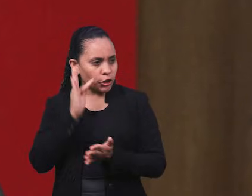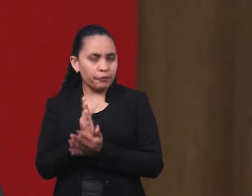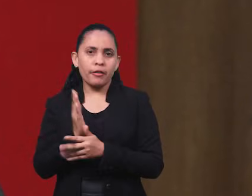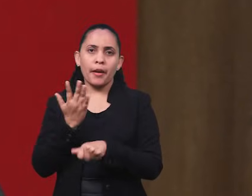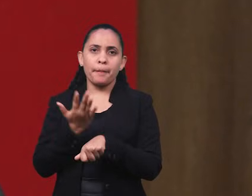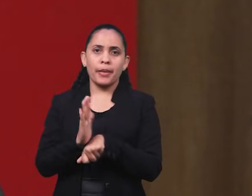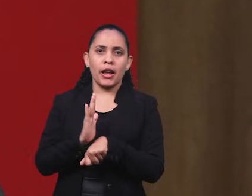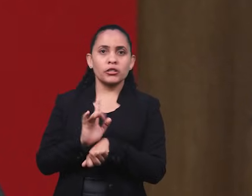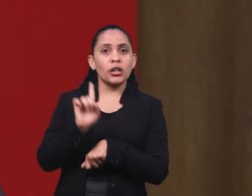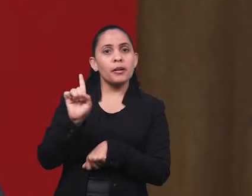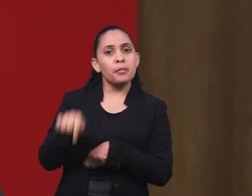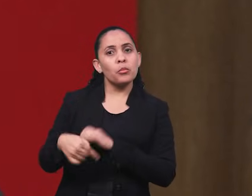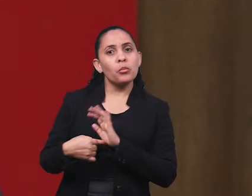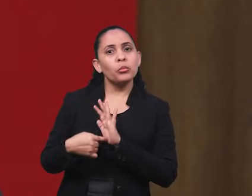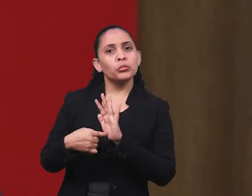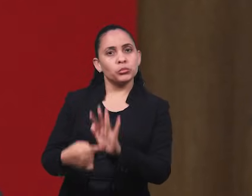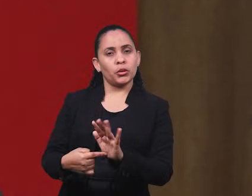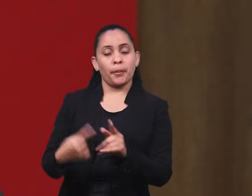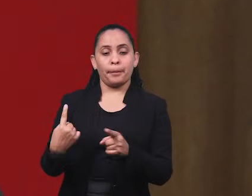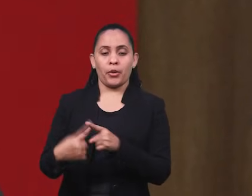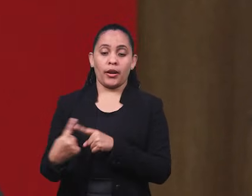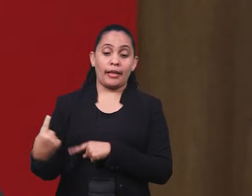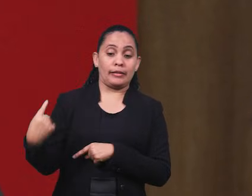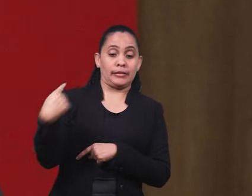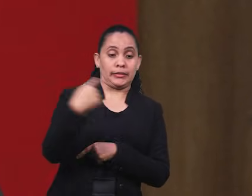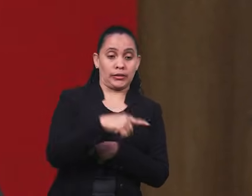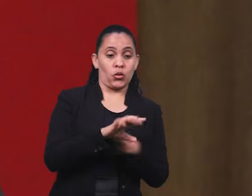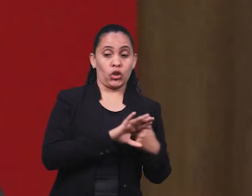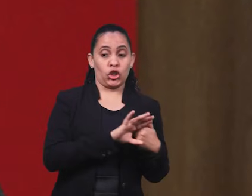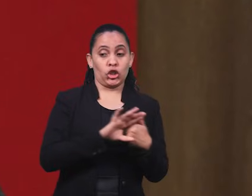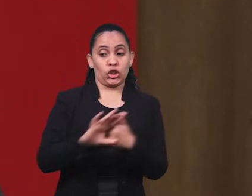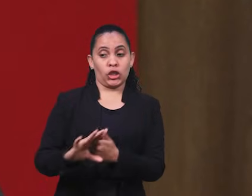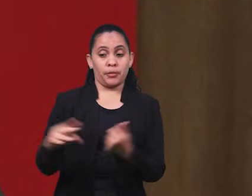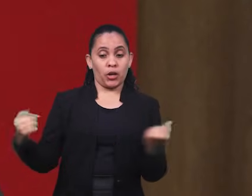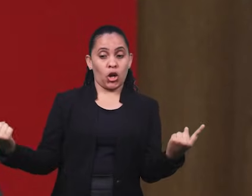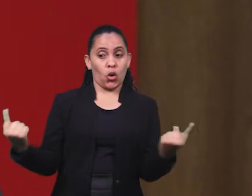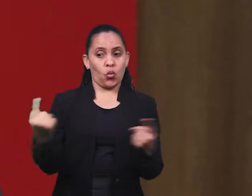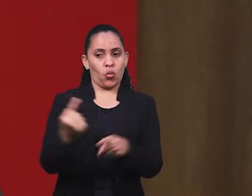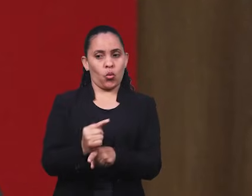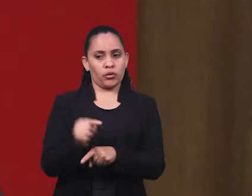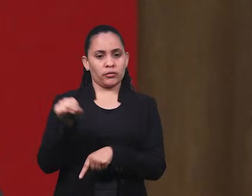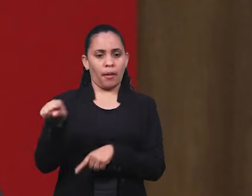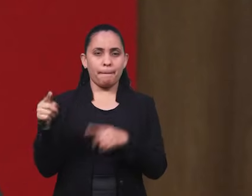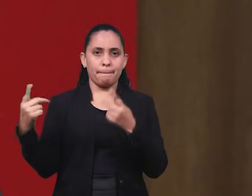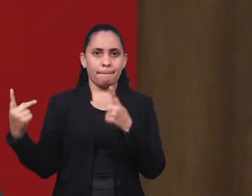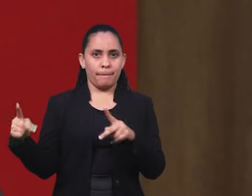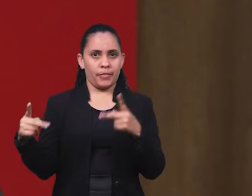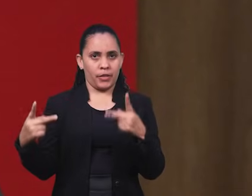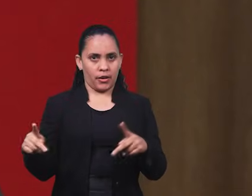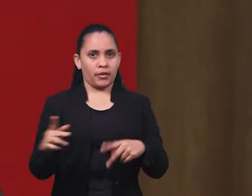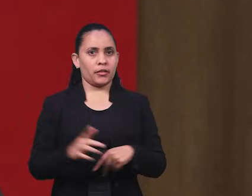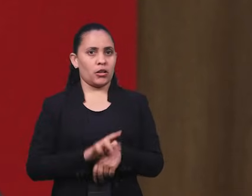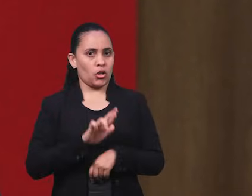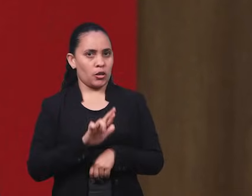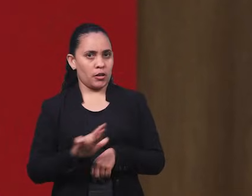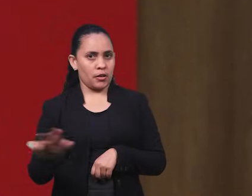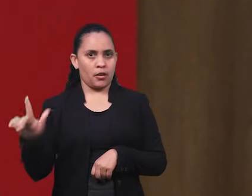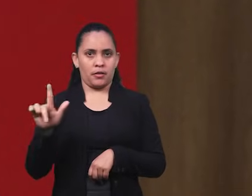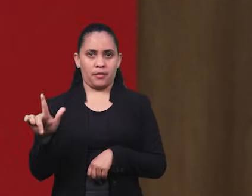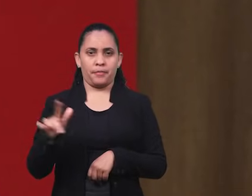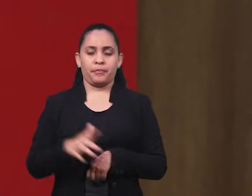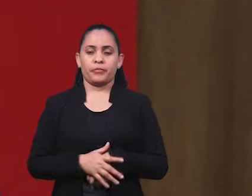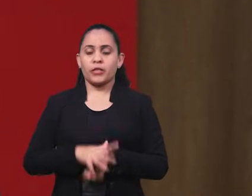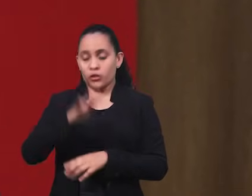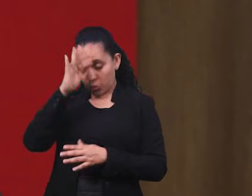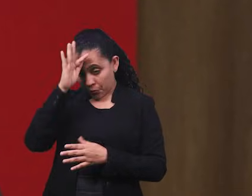de fé e prática, é por causa dos dogmas da igreja que contrariavam que a Escritura era a única regra